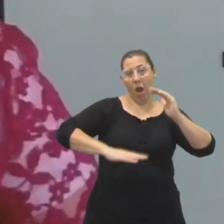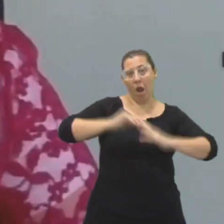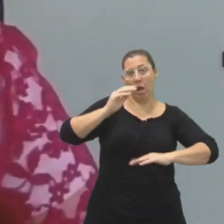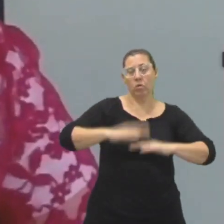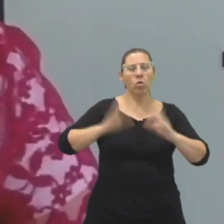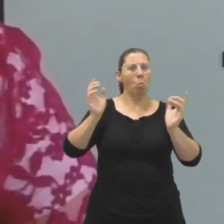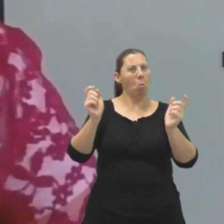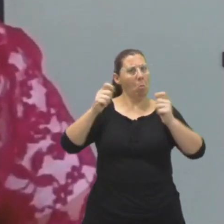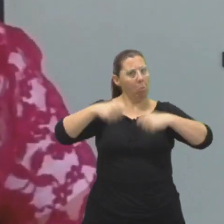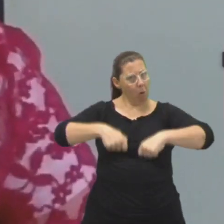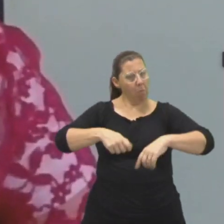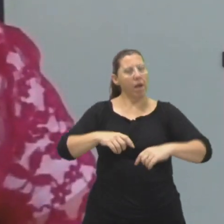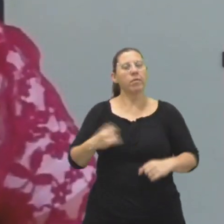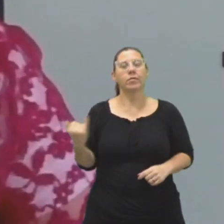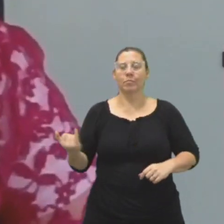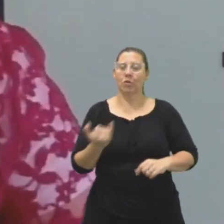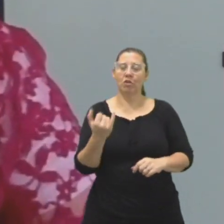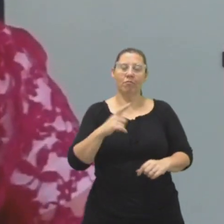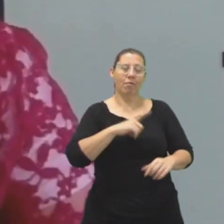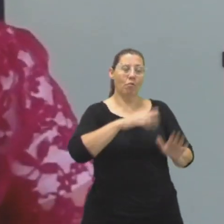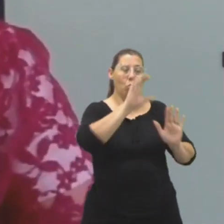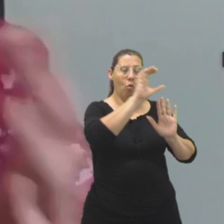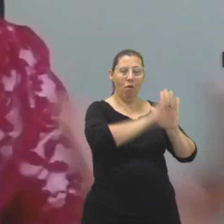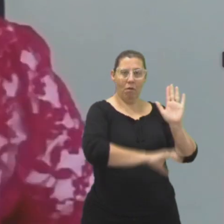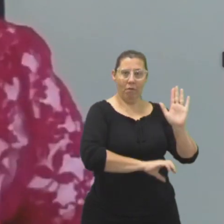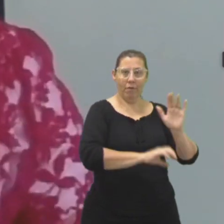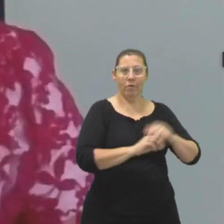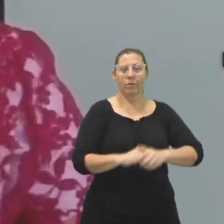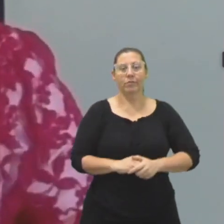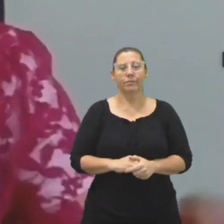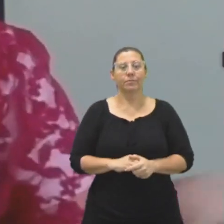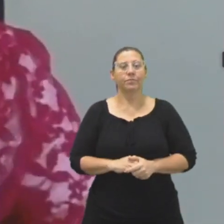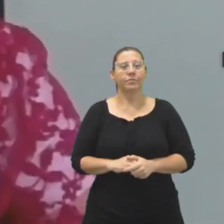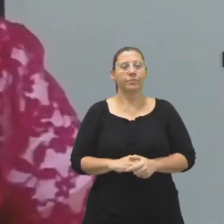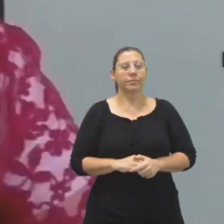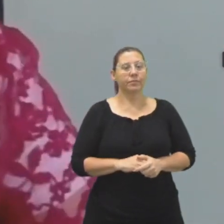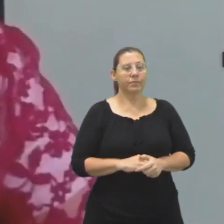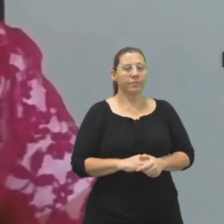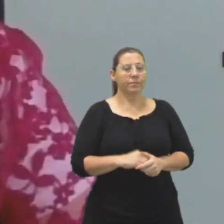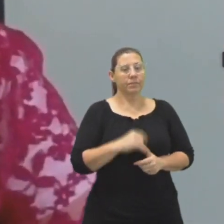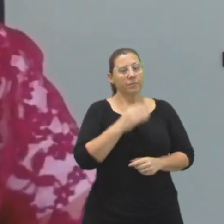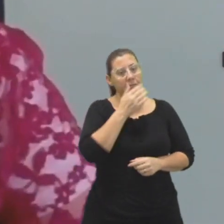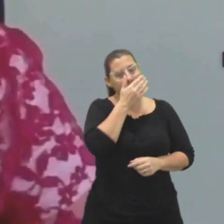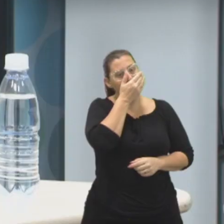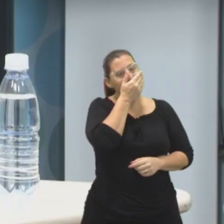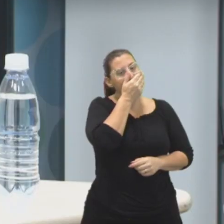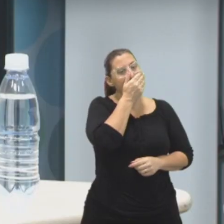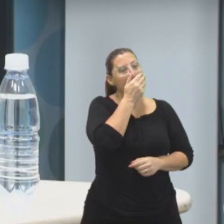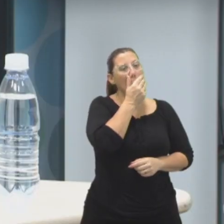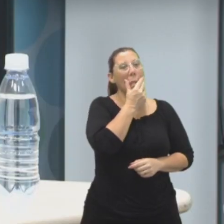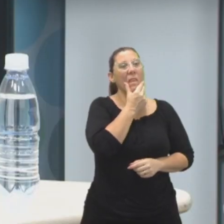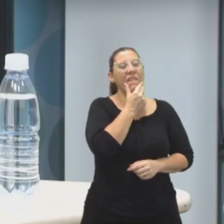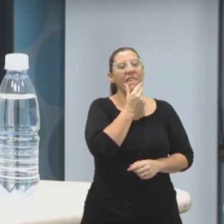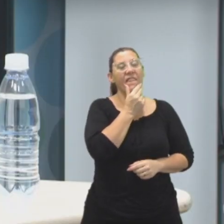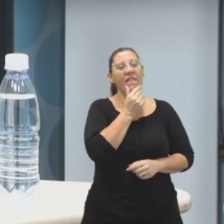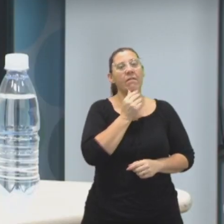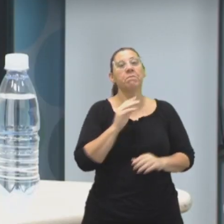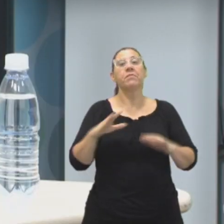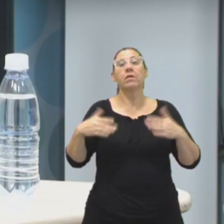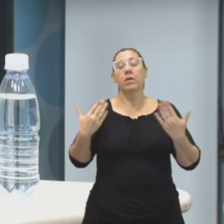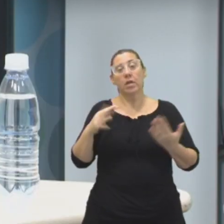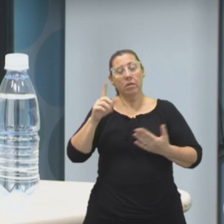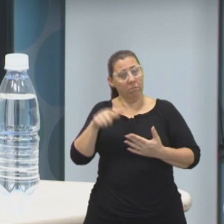As habilidades essenciais do currículo. Então, tudo isso tem que ser pensado. Pode falar, professor Ademir. Então, professora Sandra, é possível a